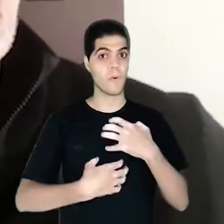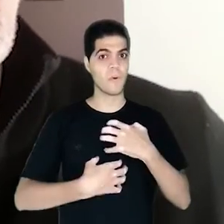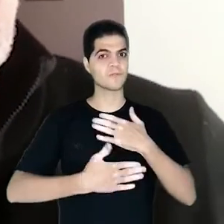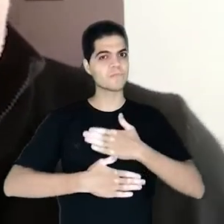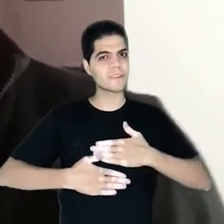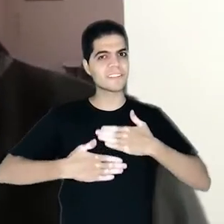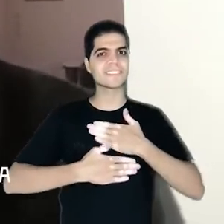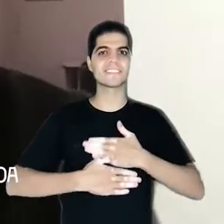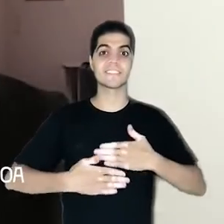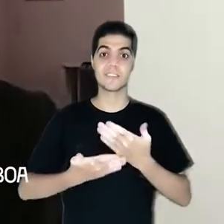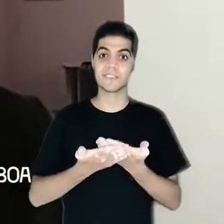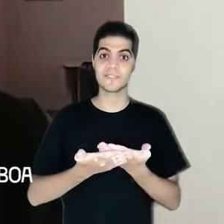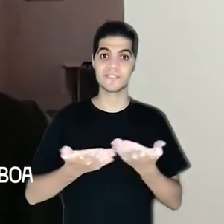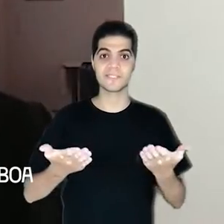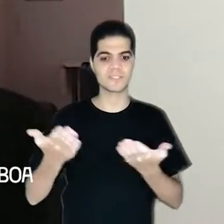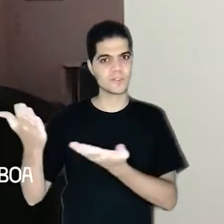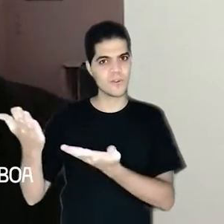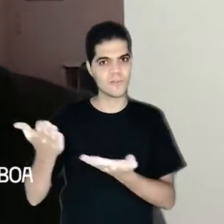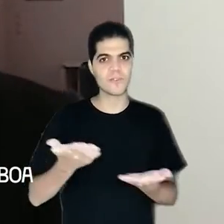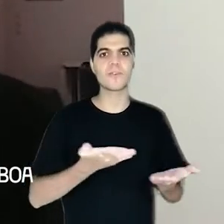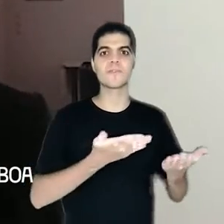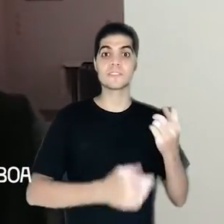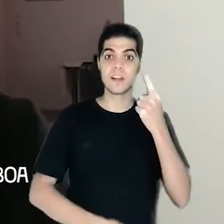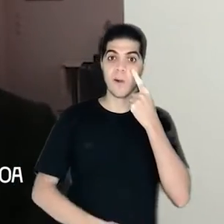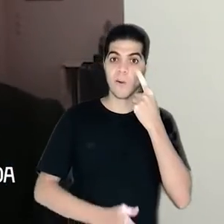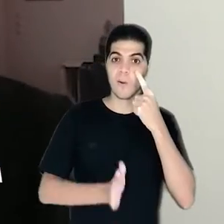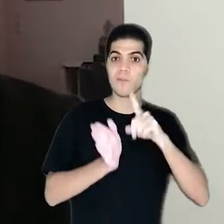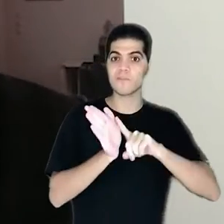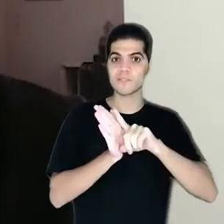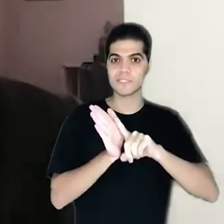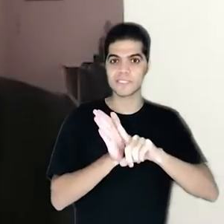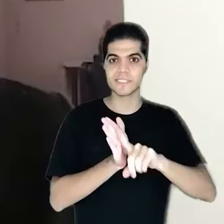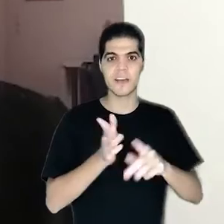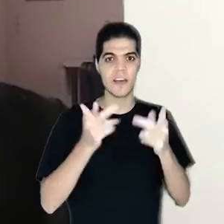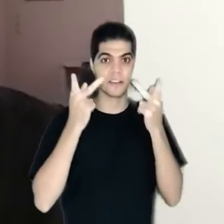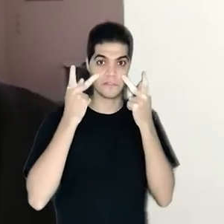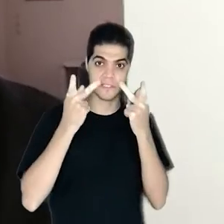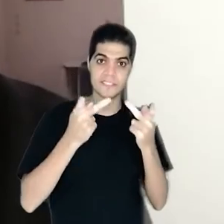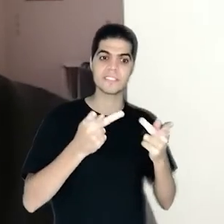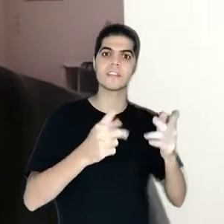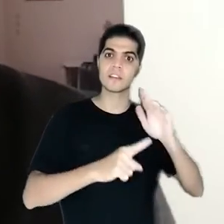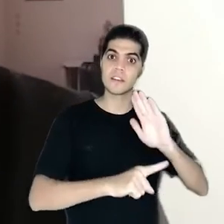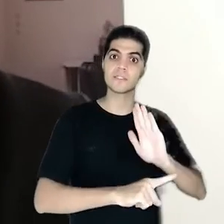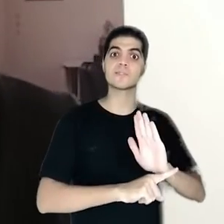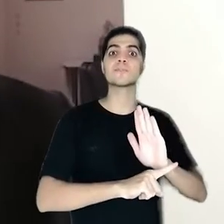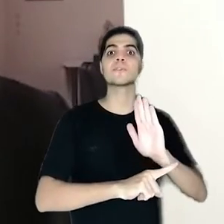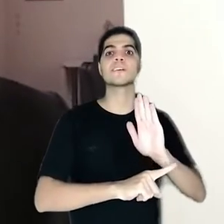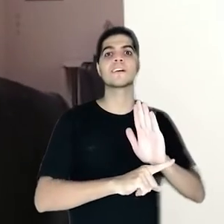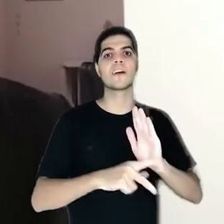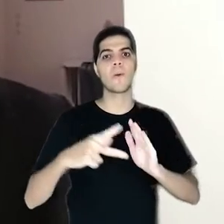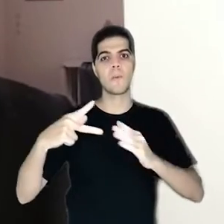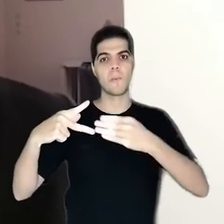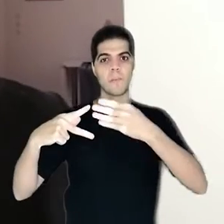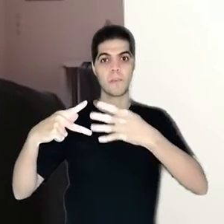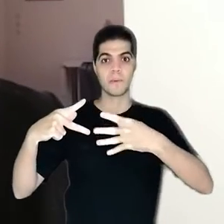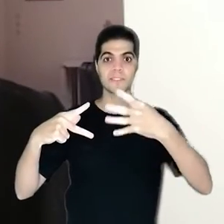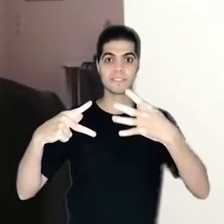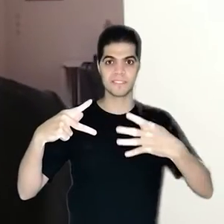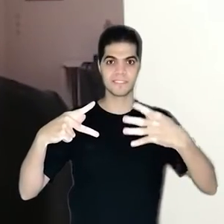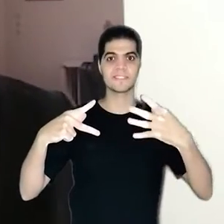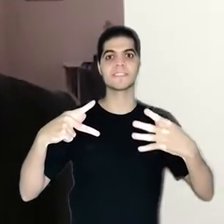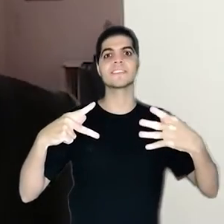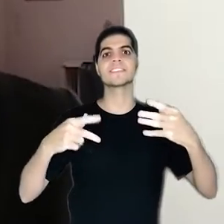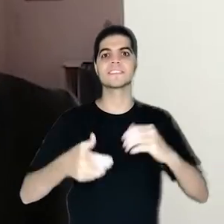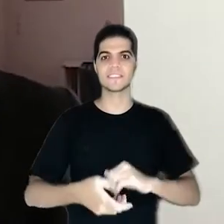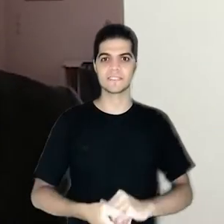É com muito prazer que vos convido a consultarem, a visitarem e a contribuírem para o Portal do